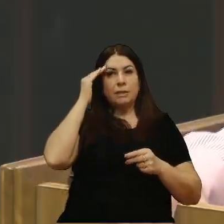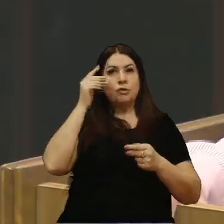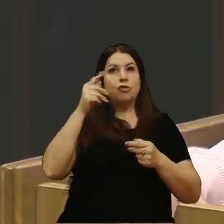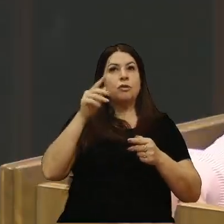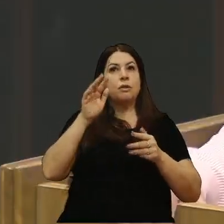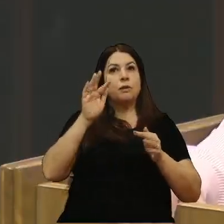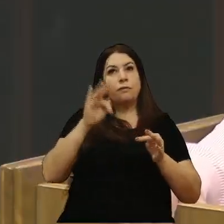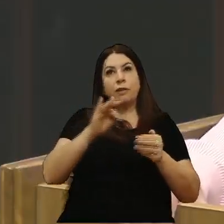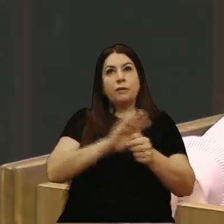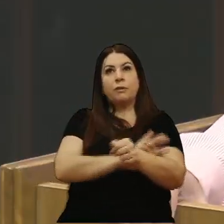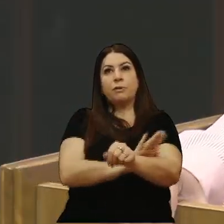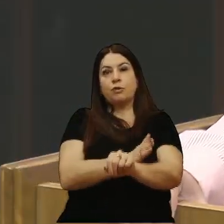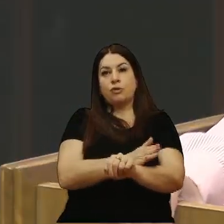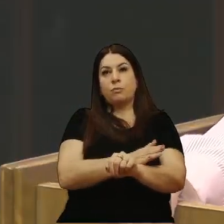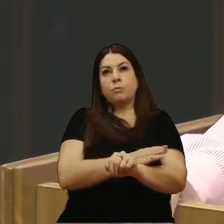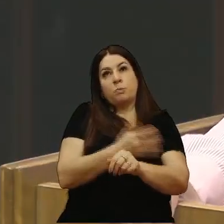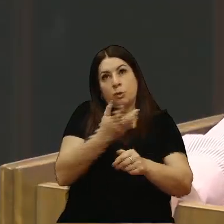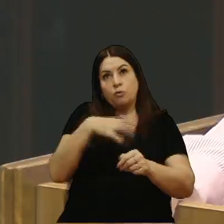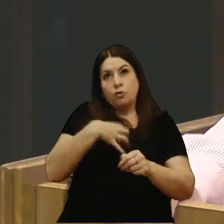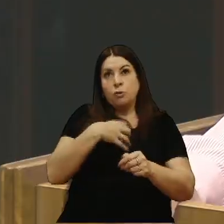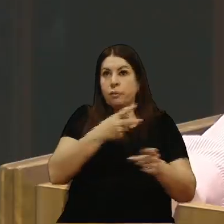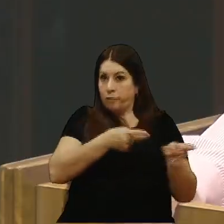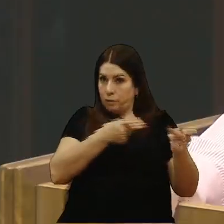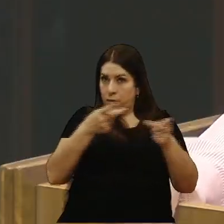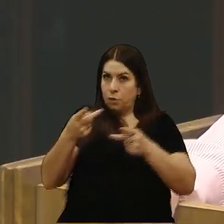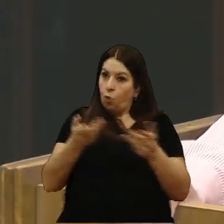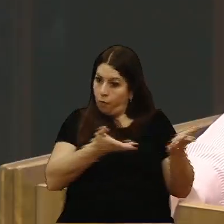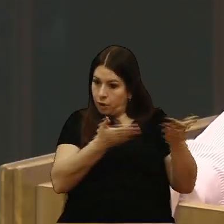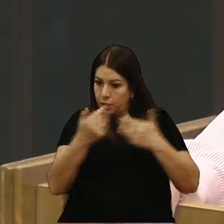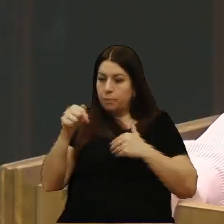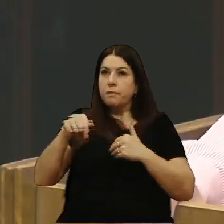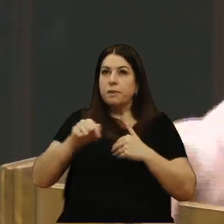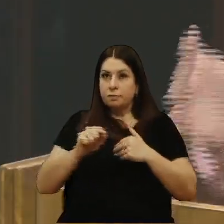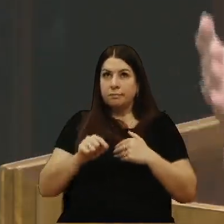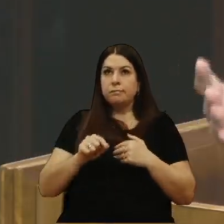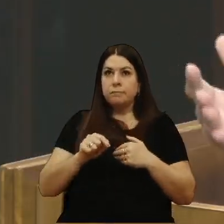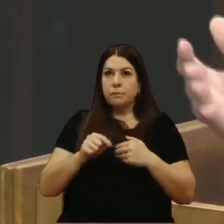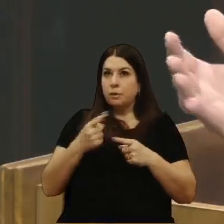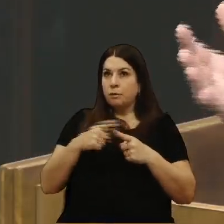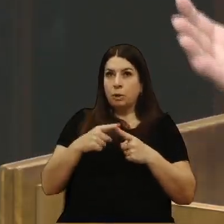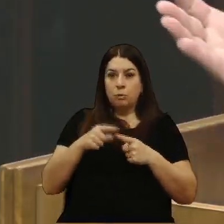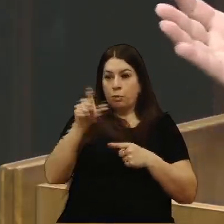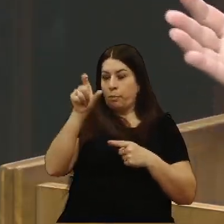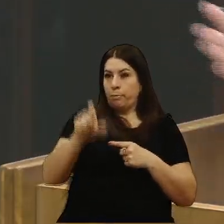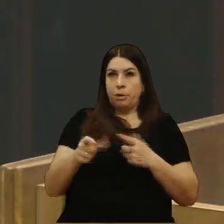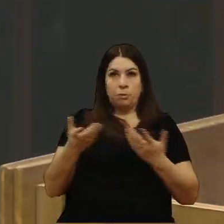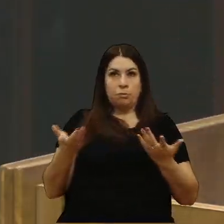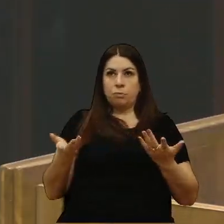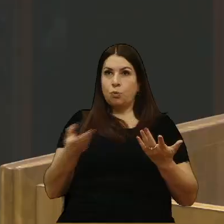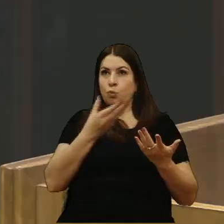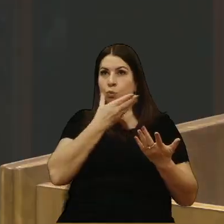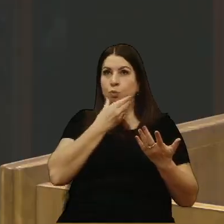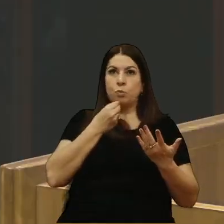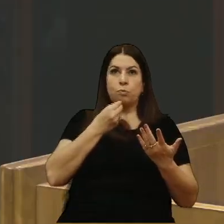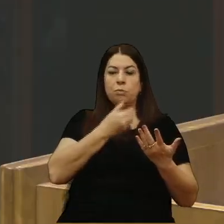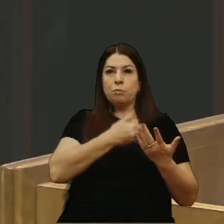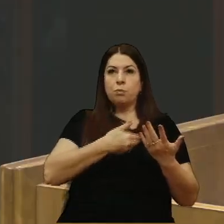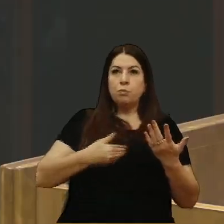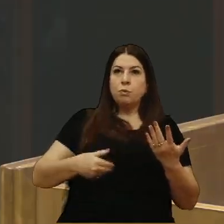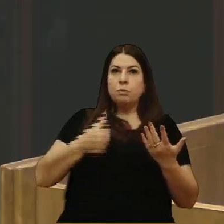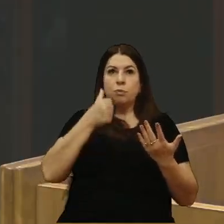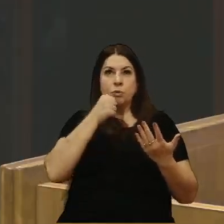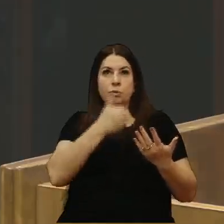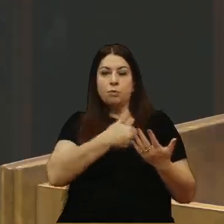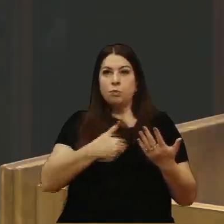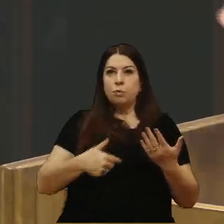pelo jeito. Eu quero fazer uma visita, se possível, ou convidá-lo para vir aqui. Porque uma pessoa, um homem público, uma mulher pública que está